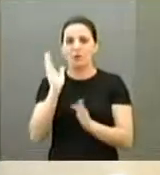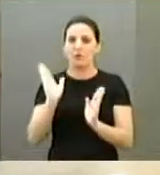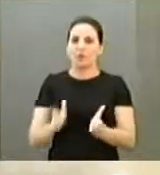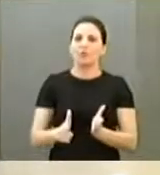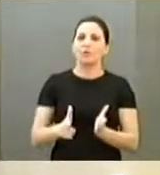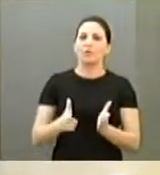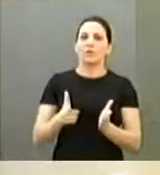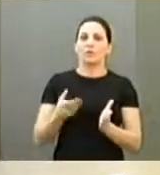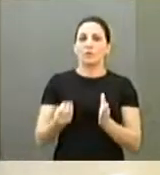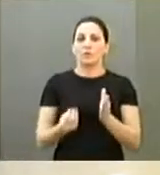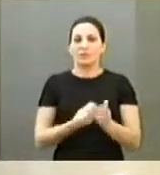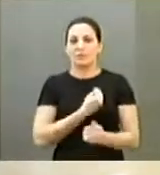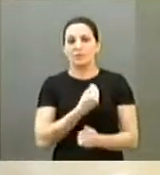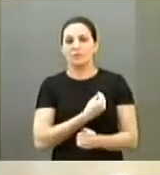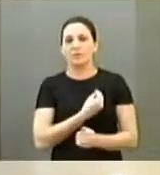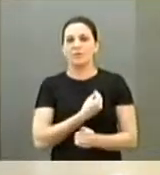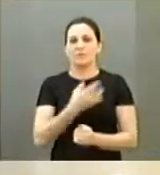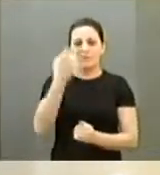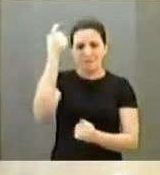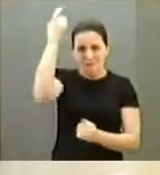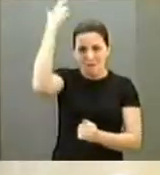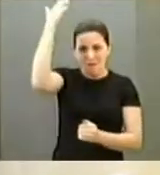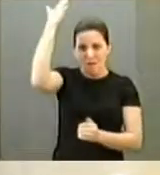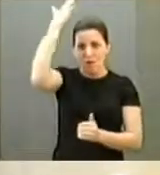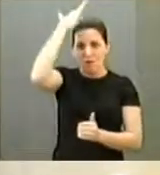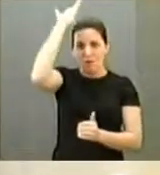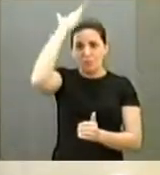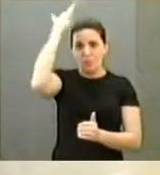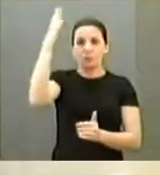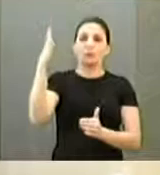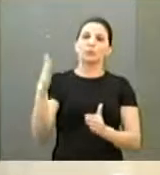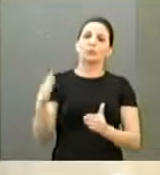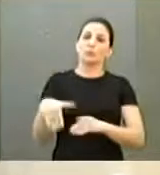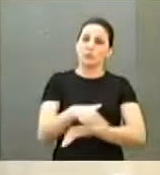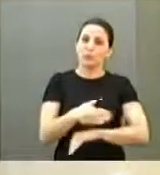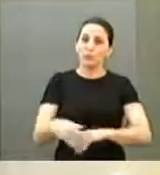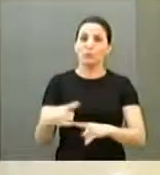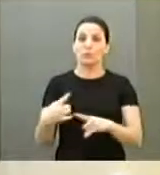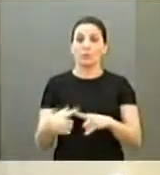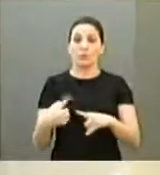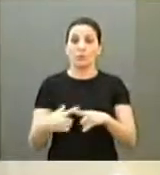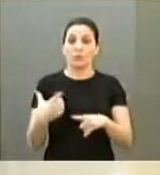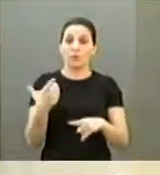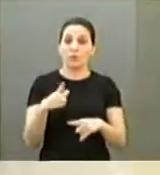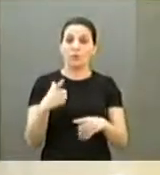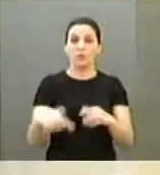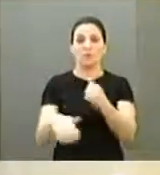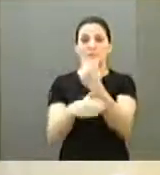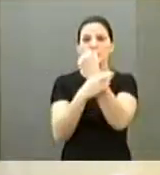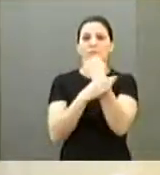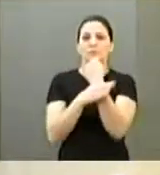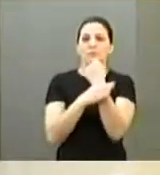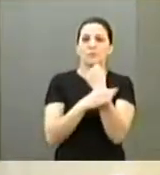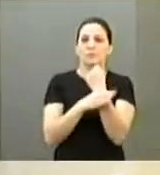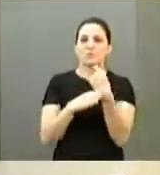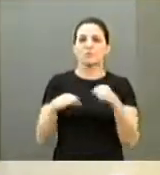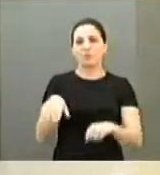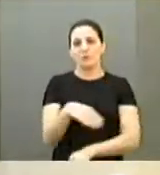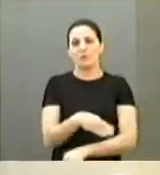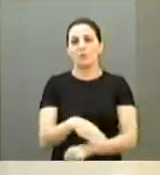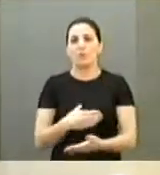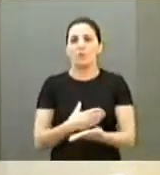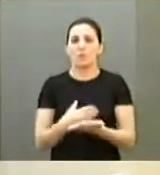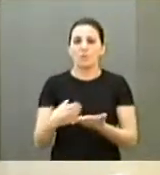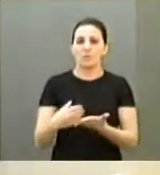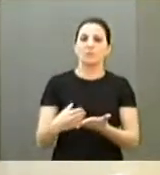um absurdo nas ruas. As pessoas, por conta da ineficiência do serviço de segurança, estão agora começando a querer